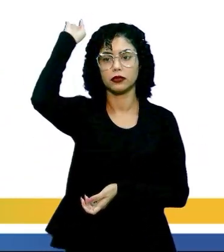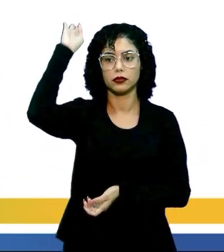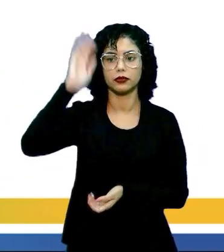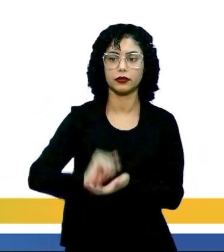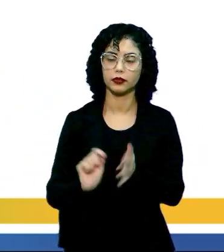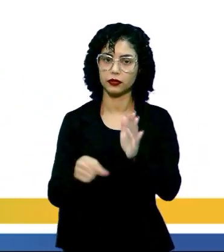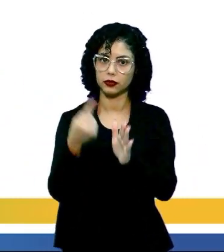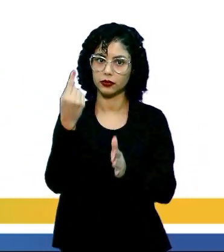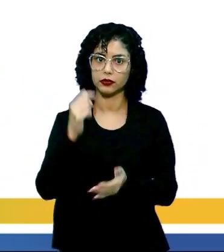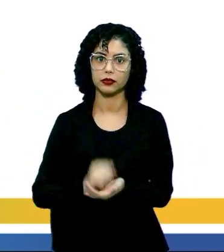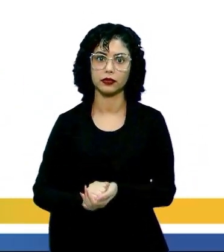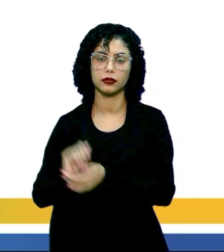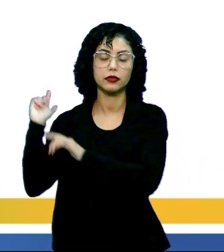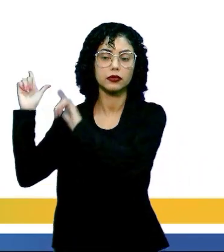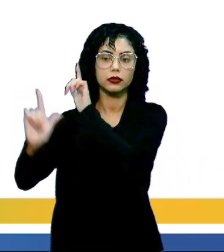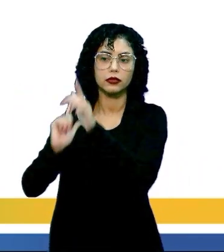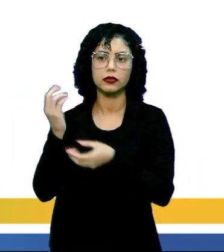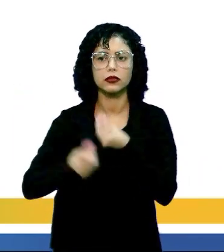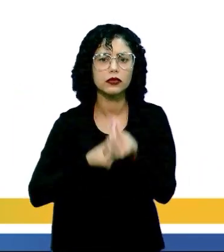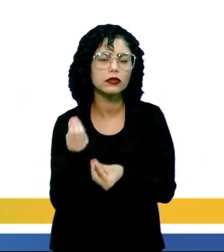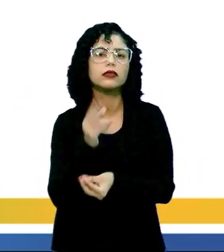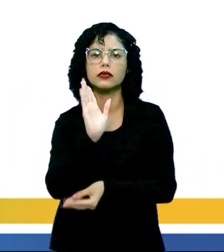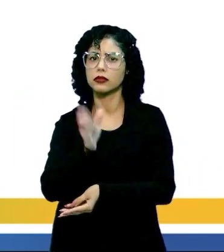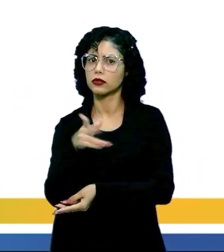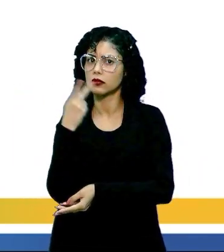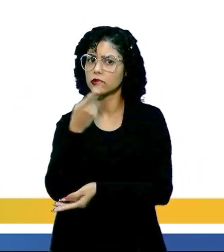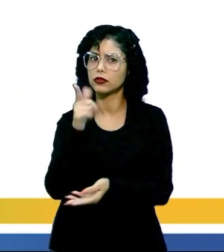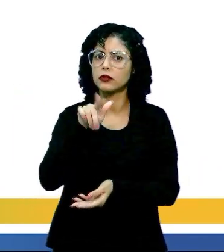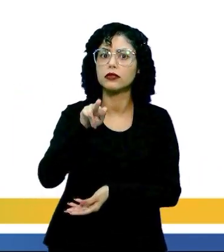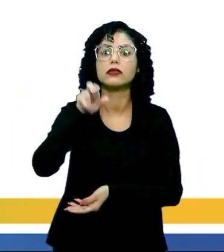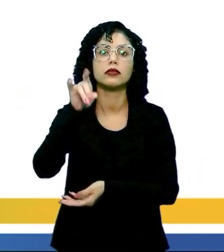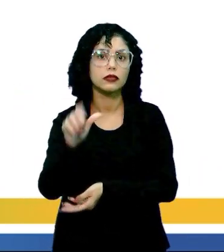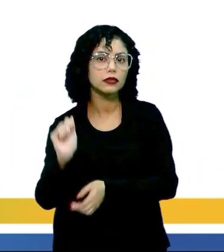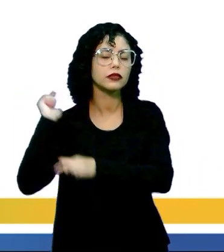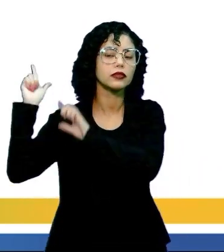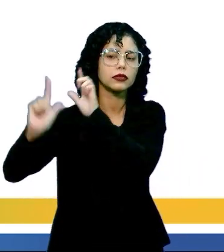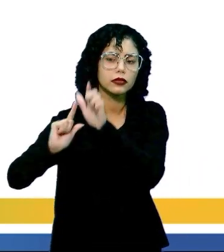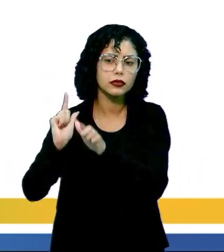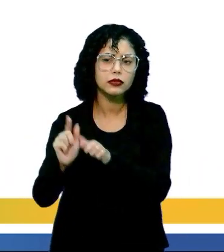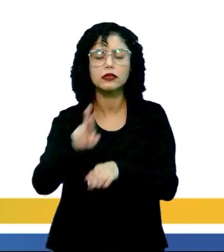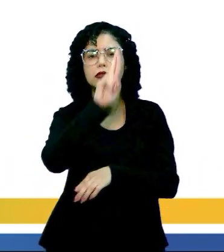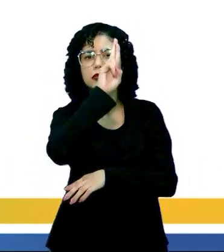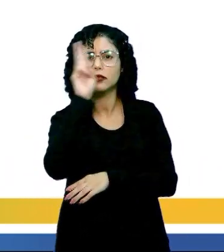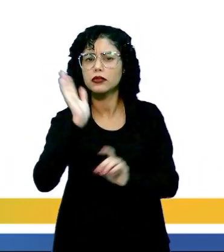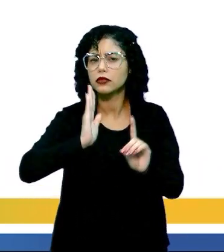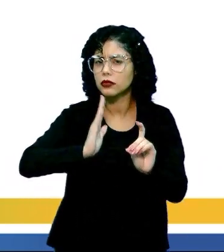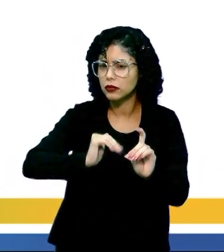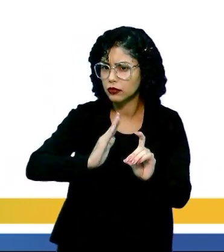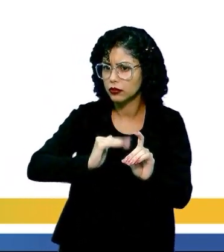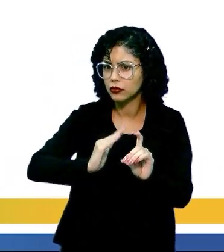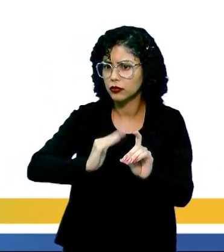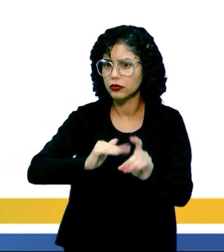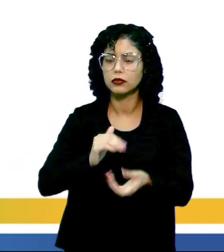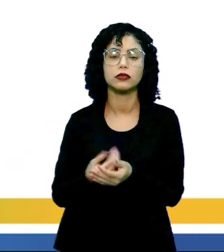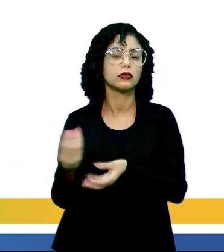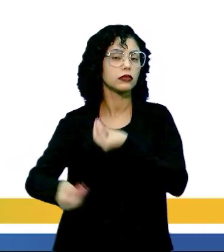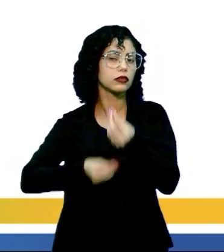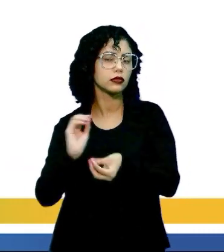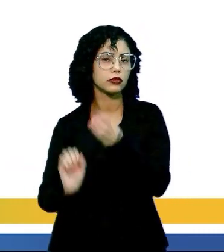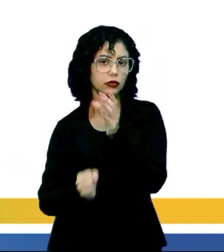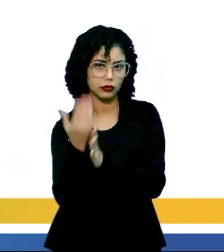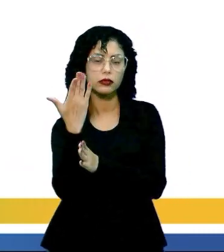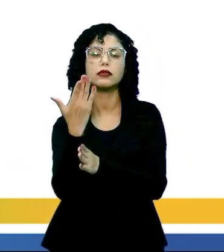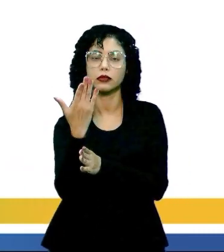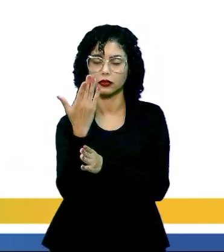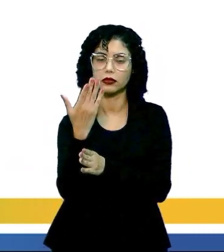A primeira é a lendária. Como o nome já disse, diz que é uma lenda, uma história, um mito que se conta de como surgiu,